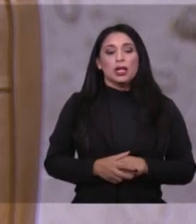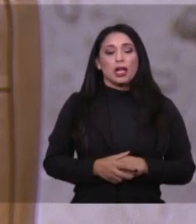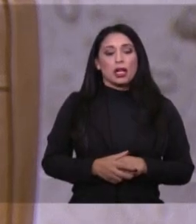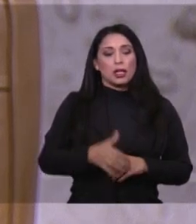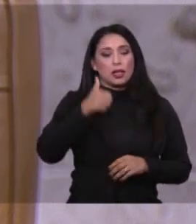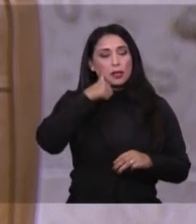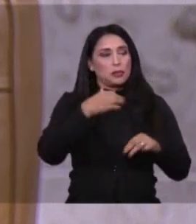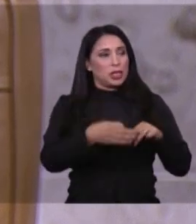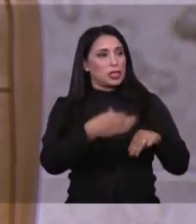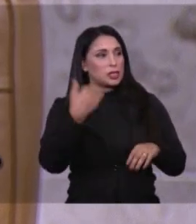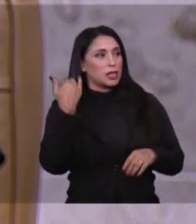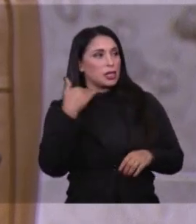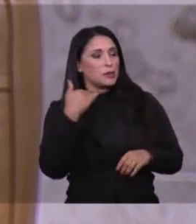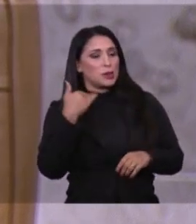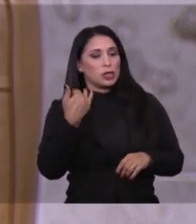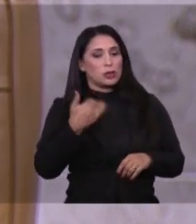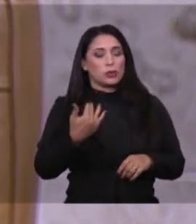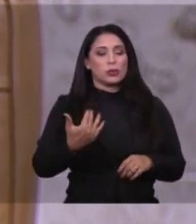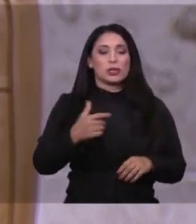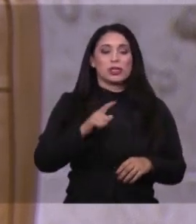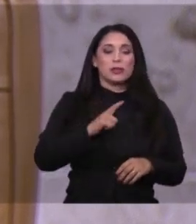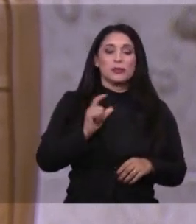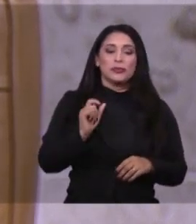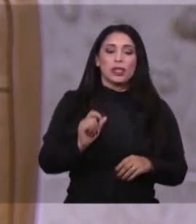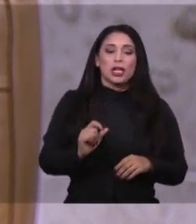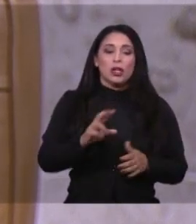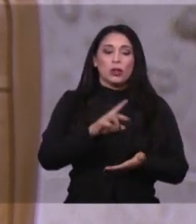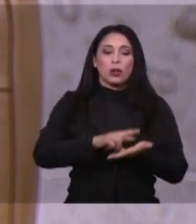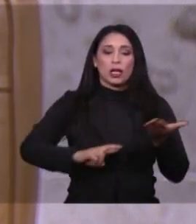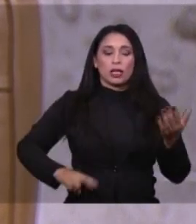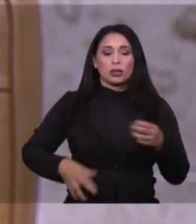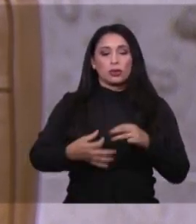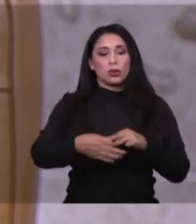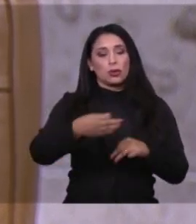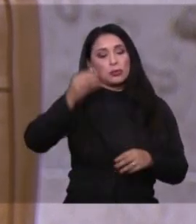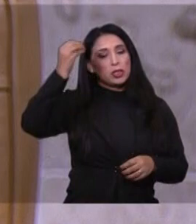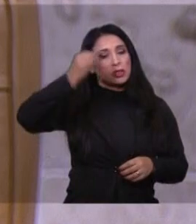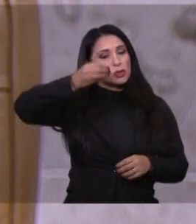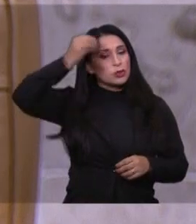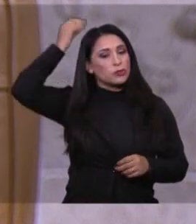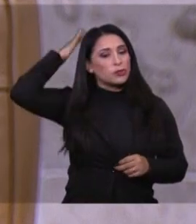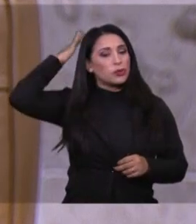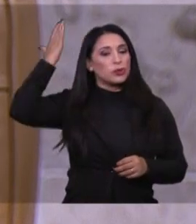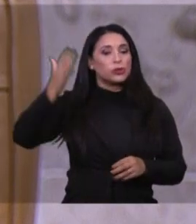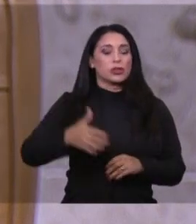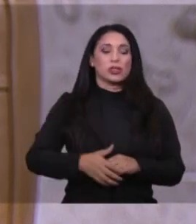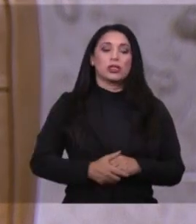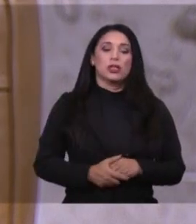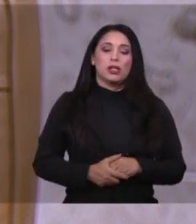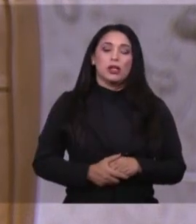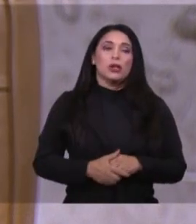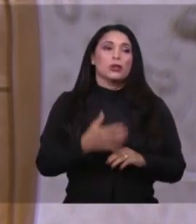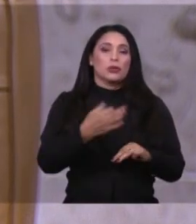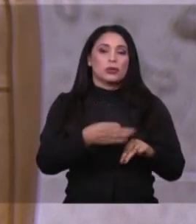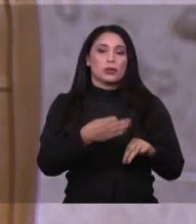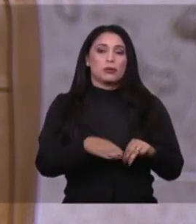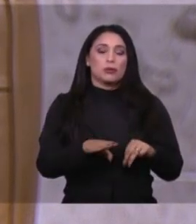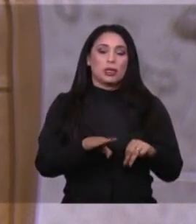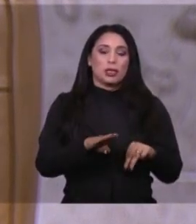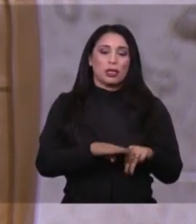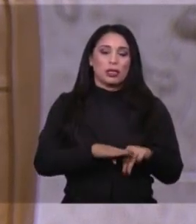senhora ministra Carmen Lúcia, o excelentíssimo senhor relator, ministro Luiz Fux, os excelentíssimos senhores